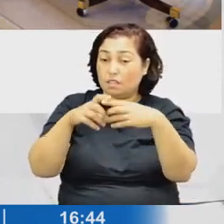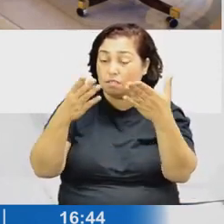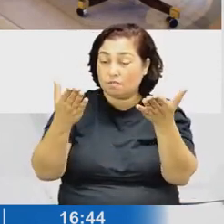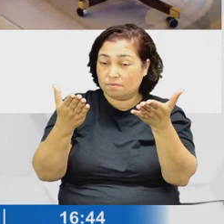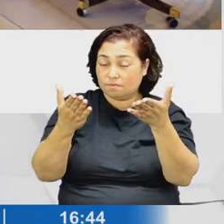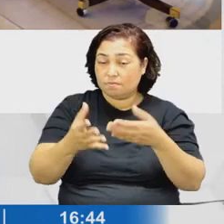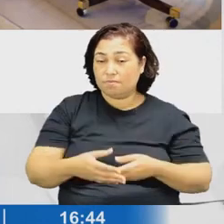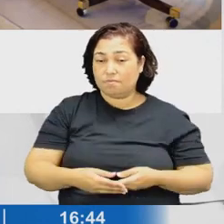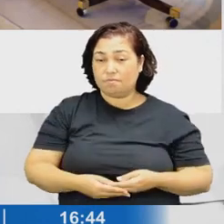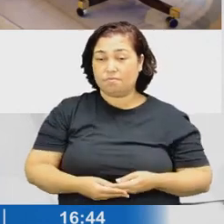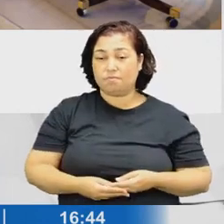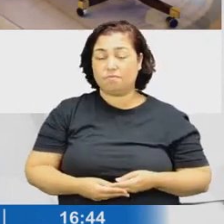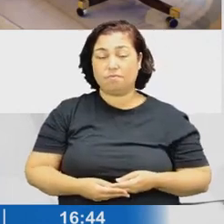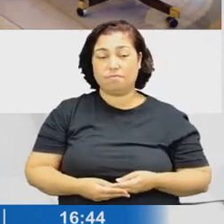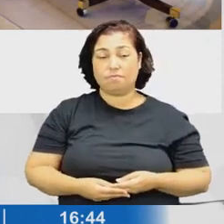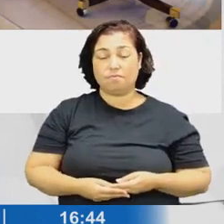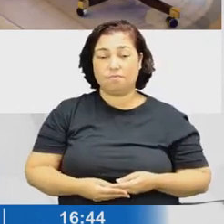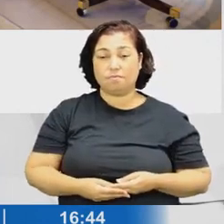isso é disruptivo